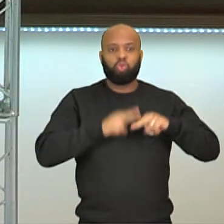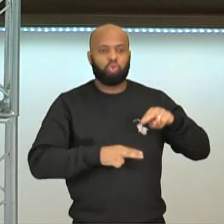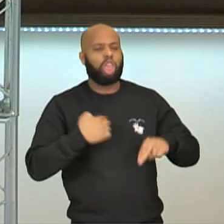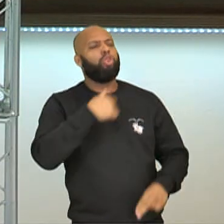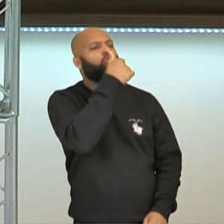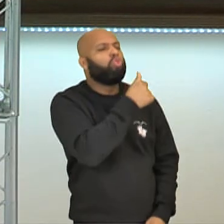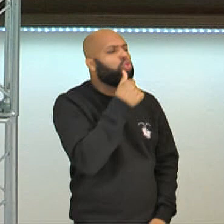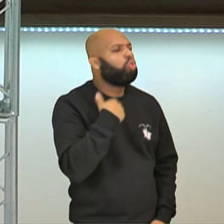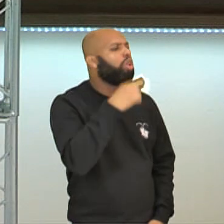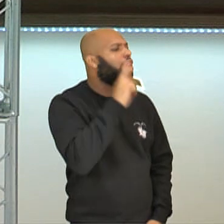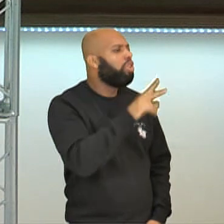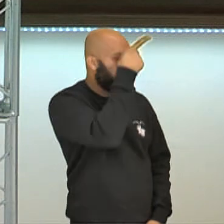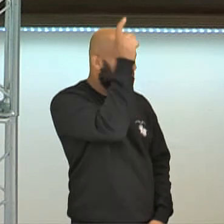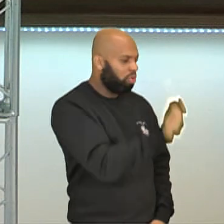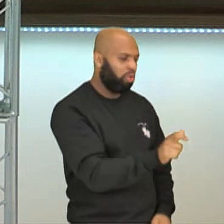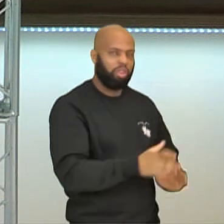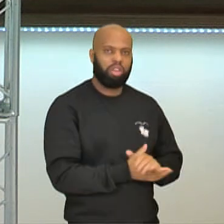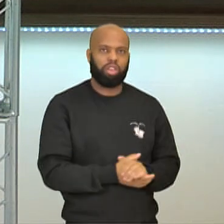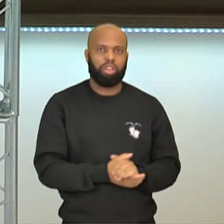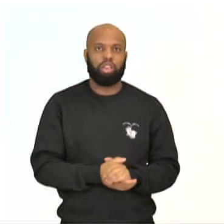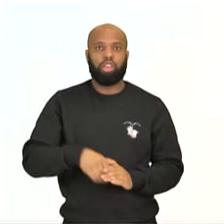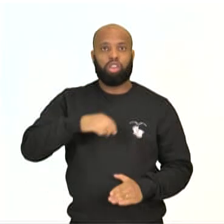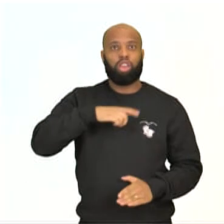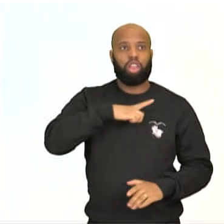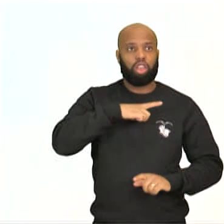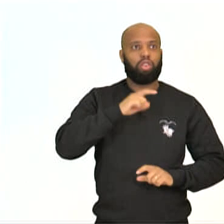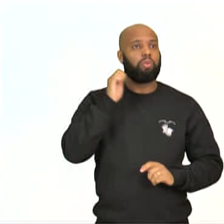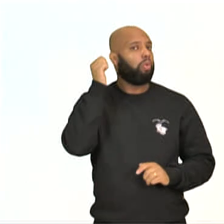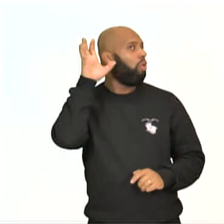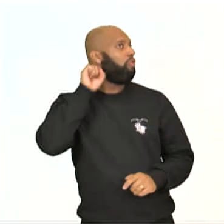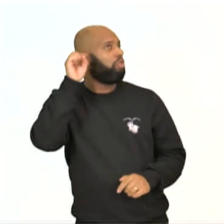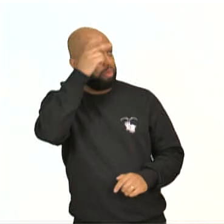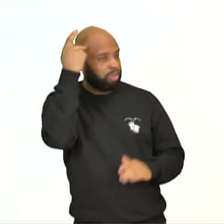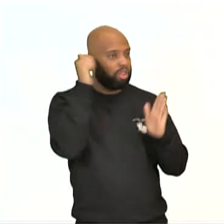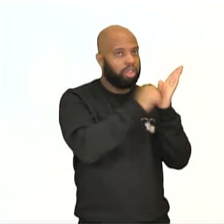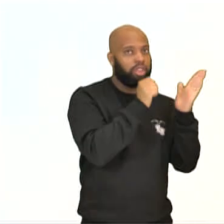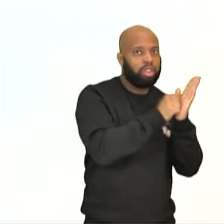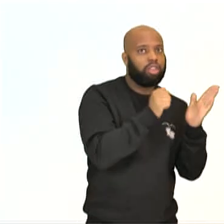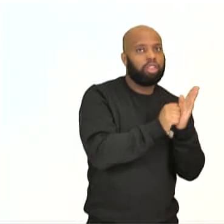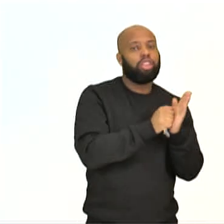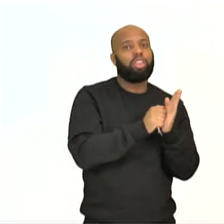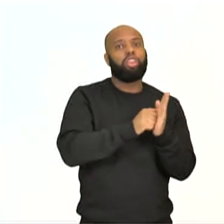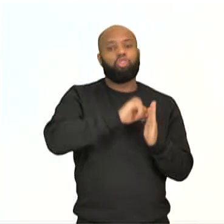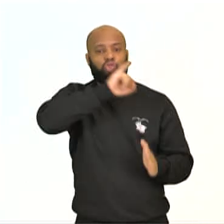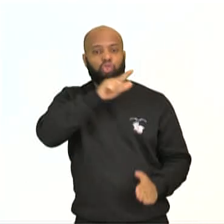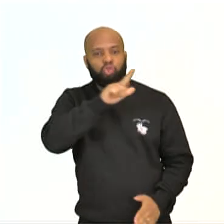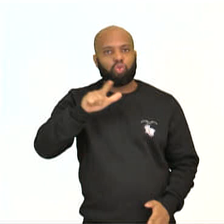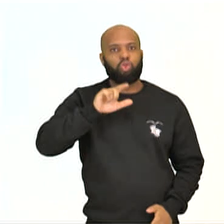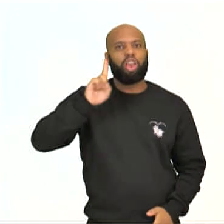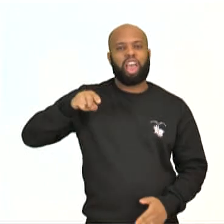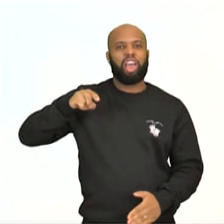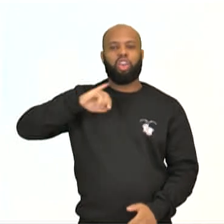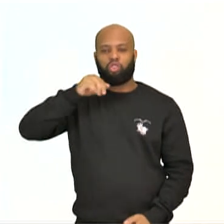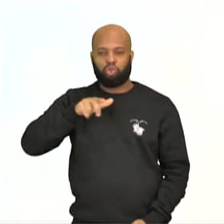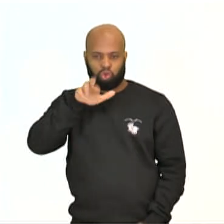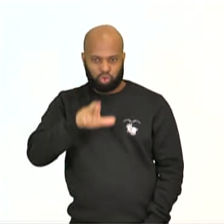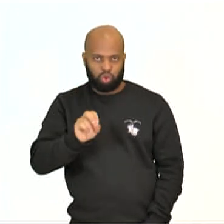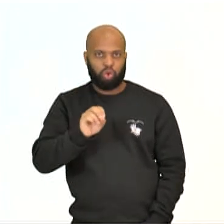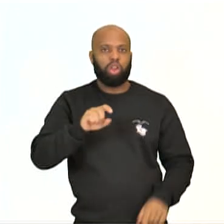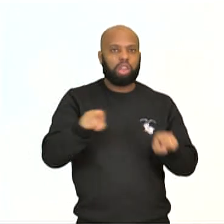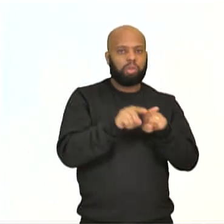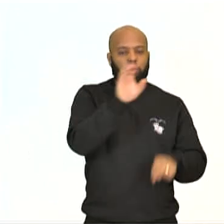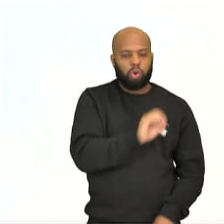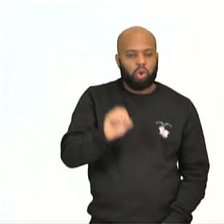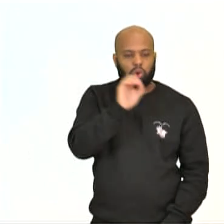juro que ouvi alguém. Junho que ouvi alguém batendo. Juro que ouvi alguém batendo. Outubro não passou